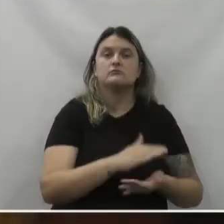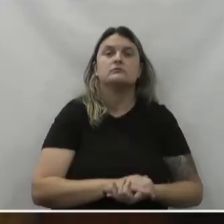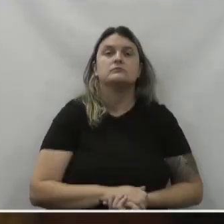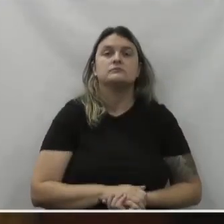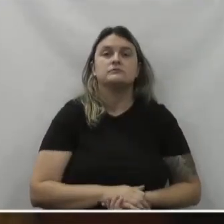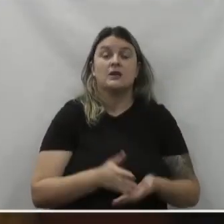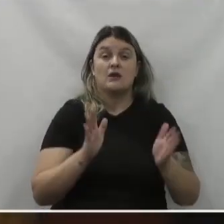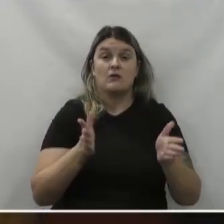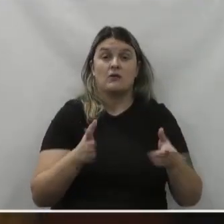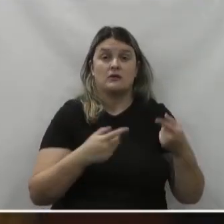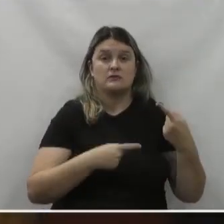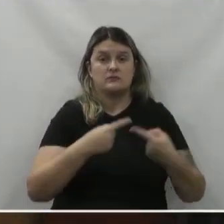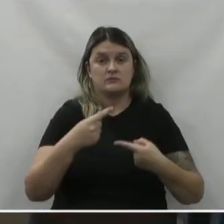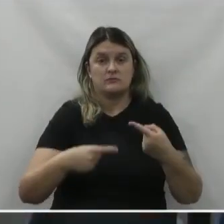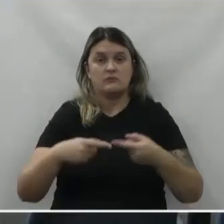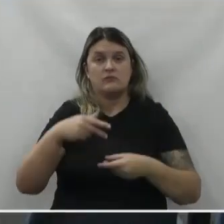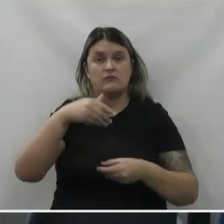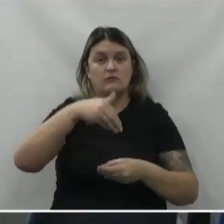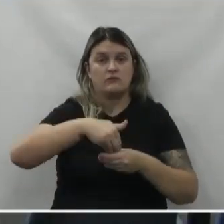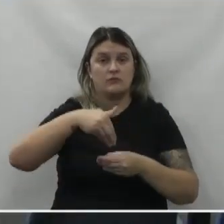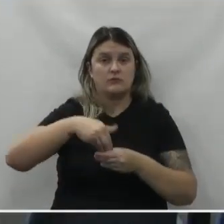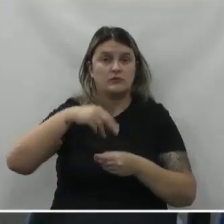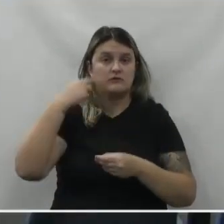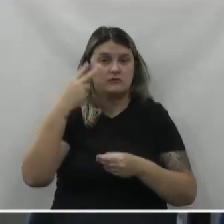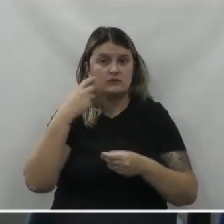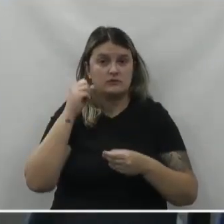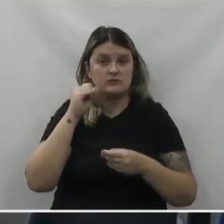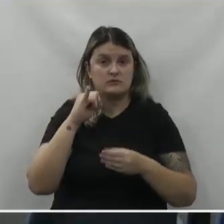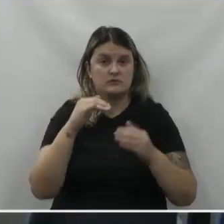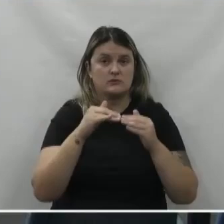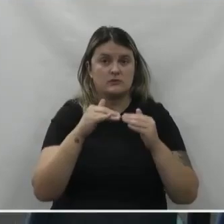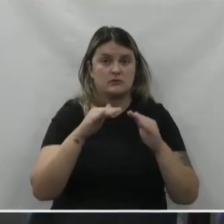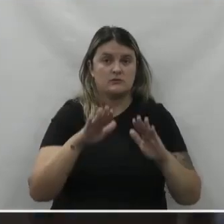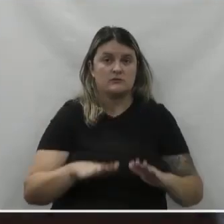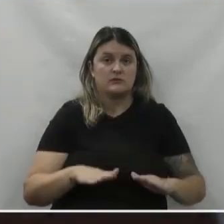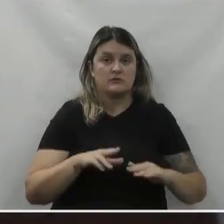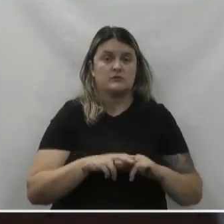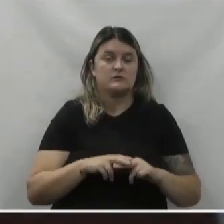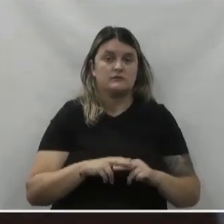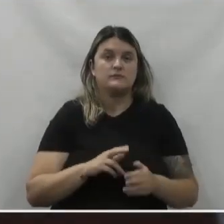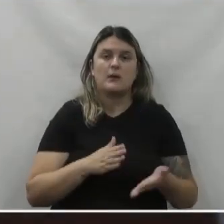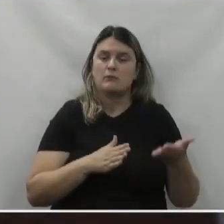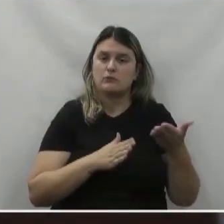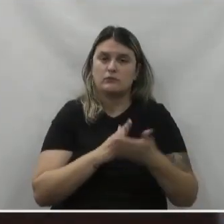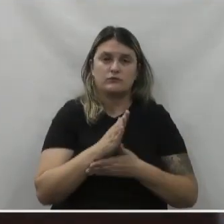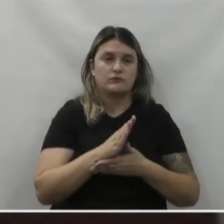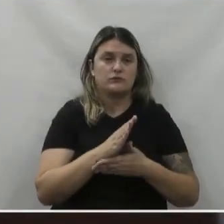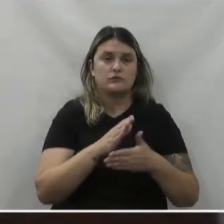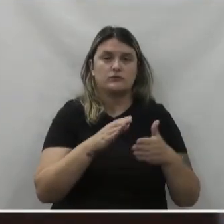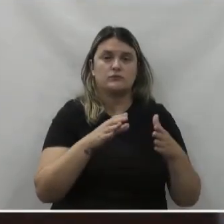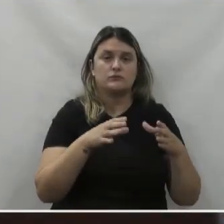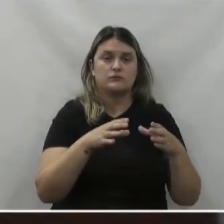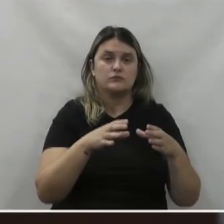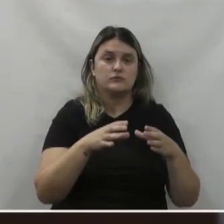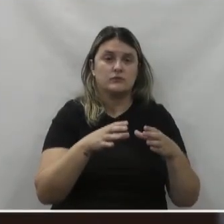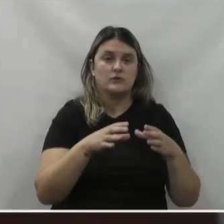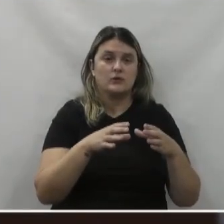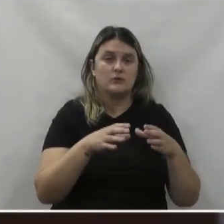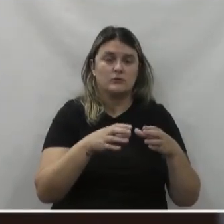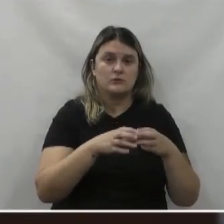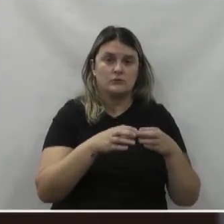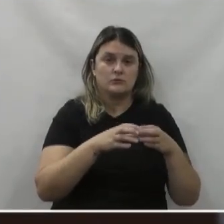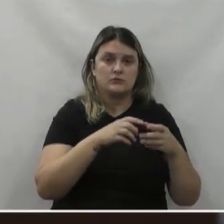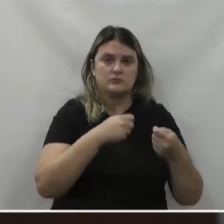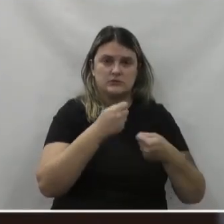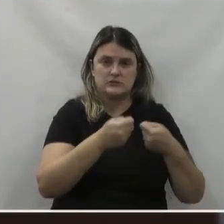Em discussão? Em votação. Senhores vereadores que aprovam, permaneçam como estão. Aprovado. Parecer fundamentado a Comissão de Finanças, Orçamento e